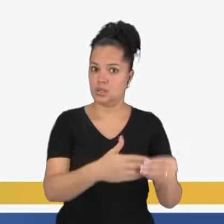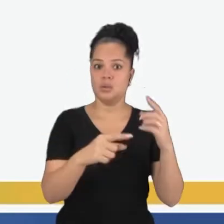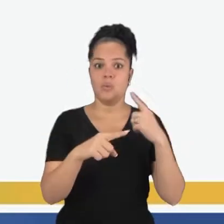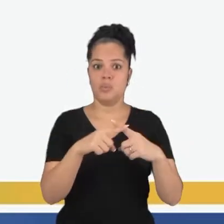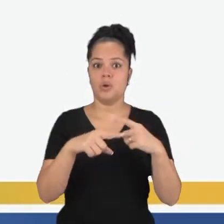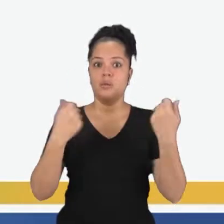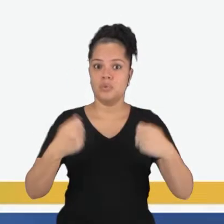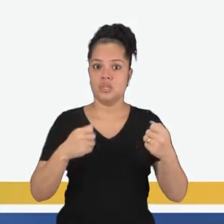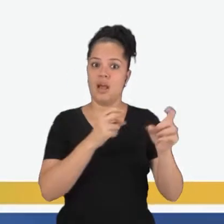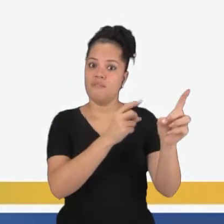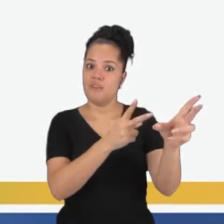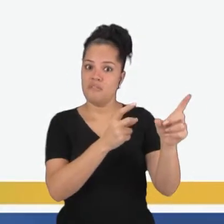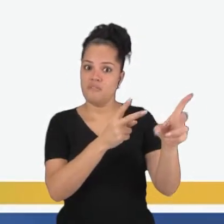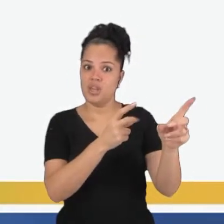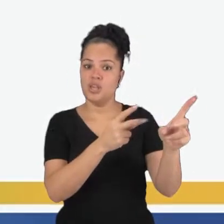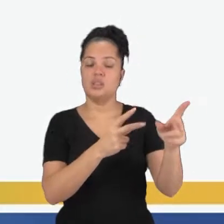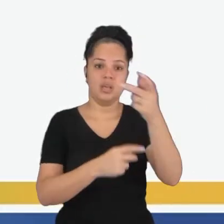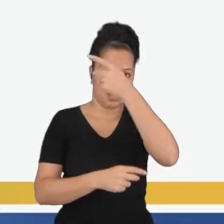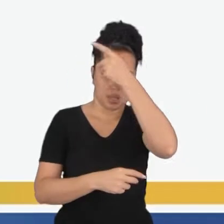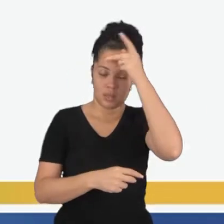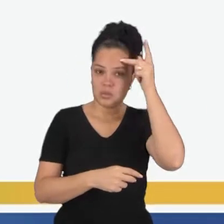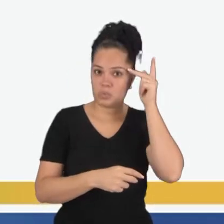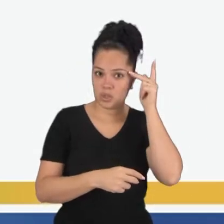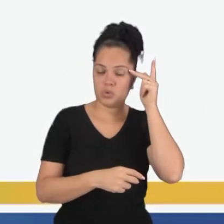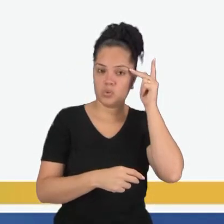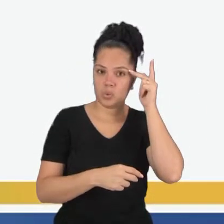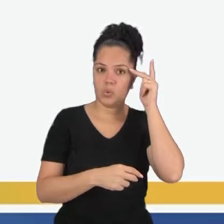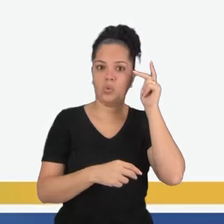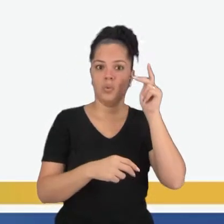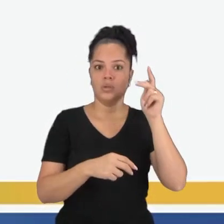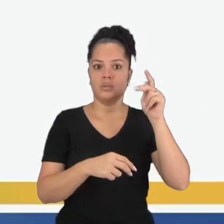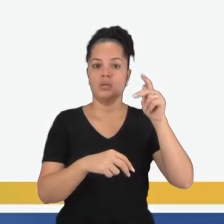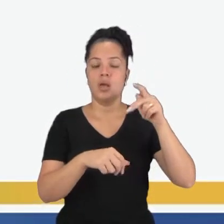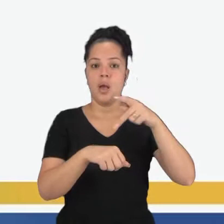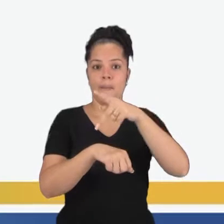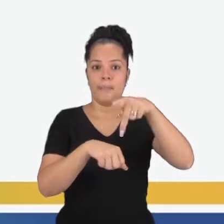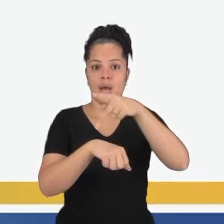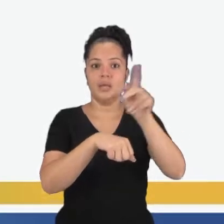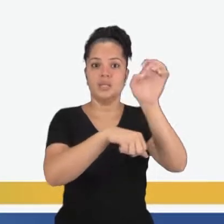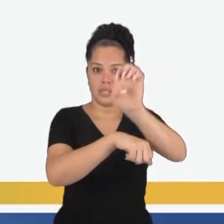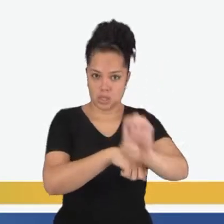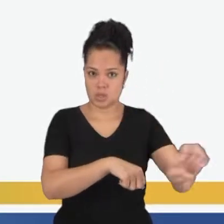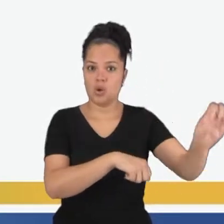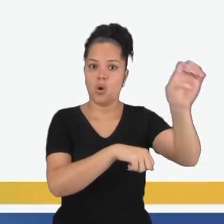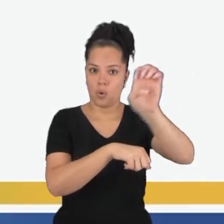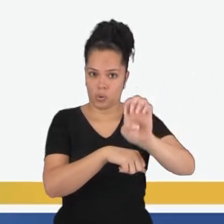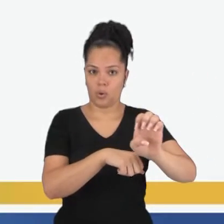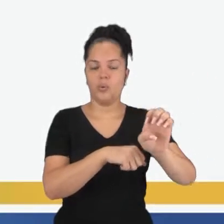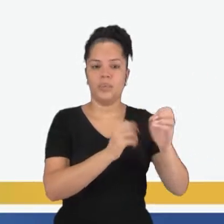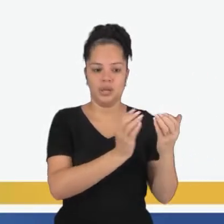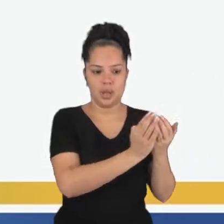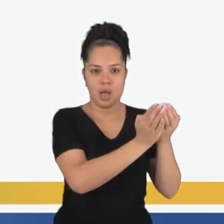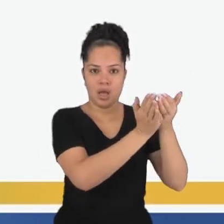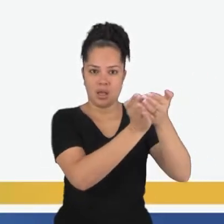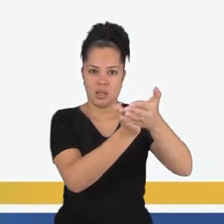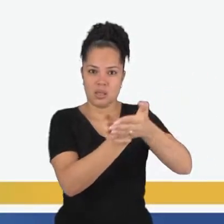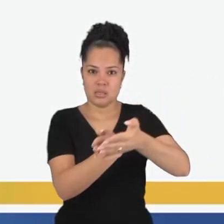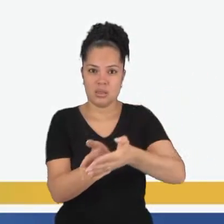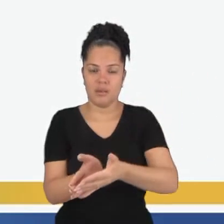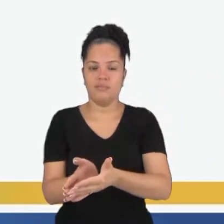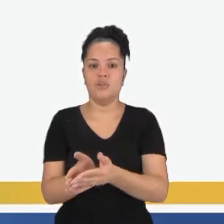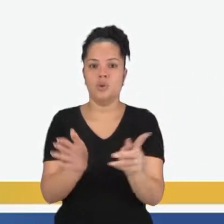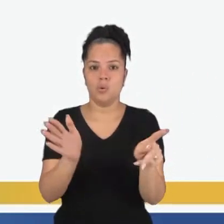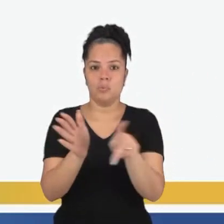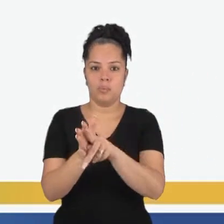vendidos aos comerciantes europeus que os embarcavam nos navios negreiros. Neles,